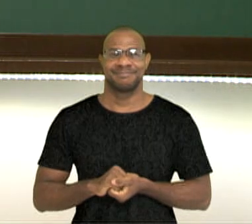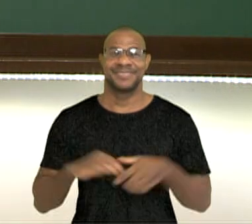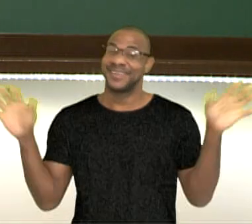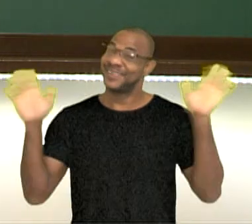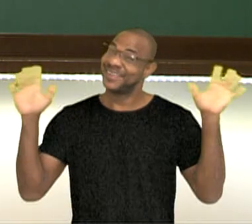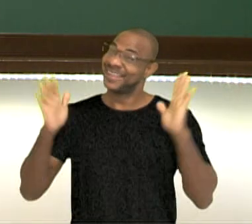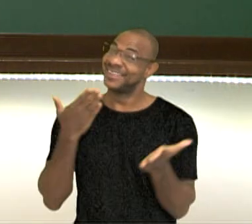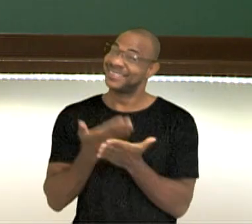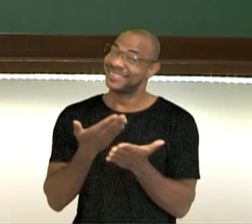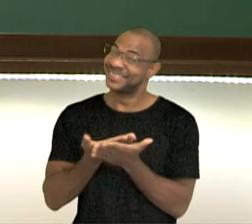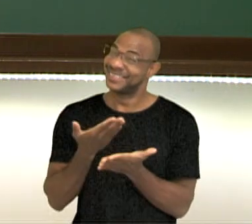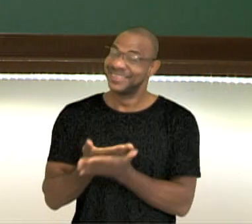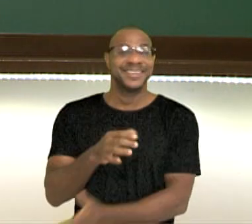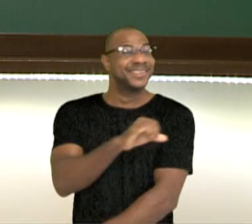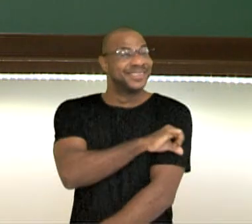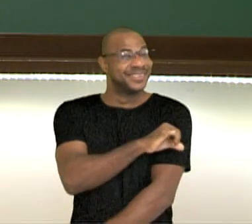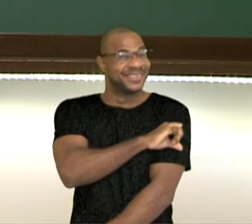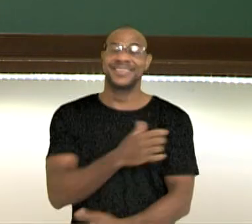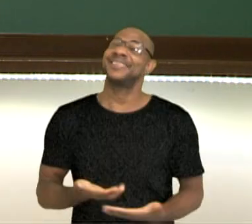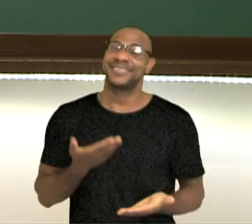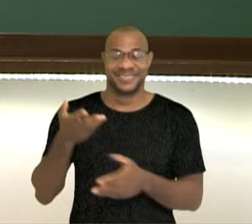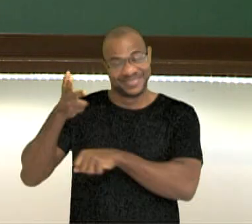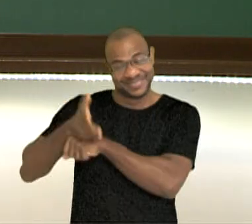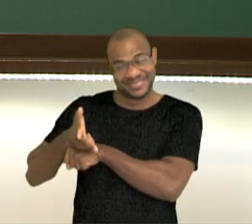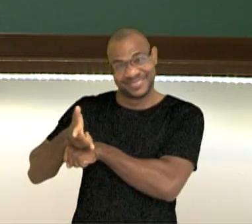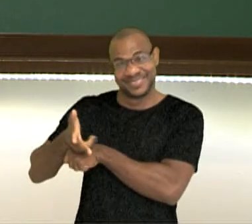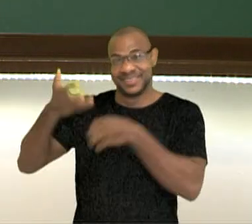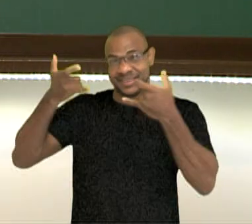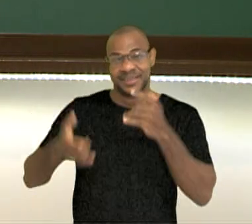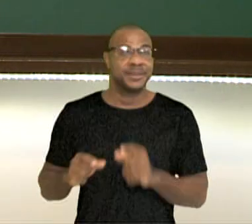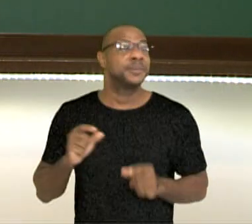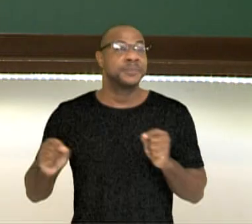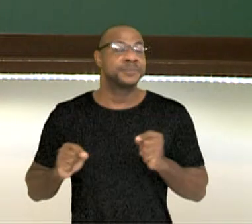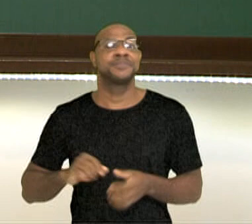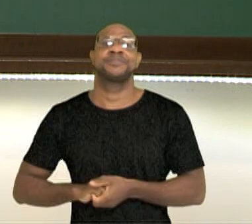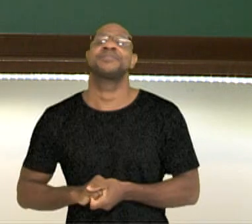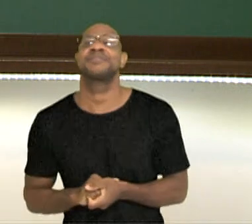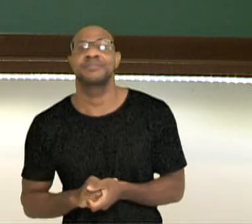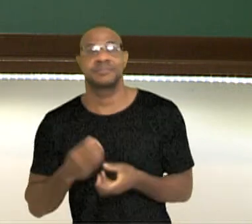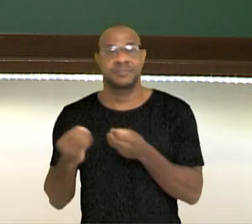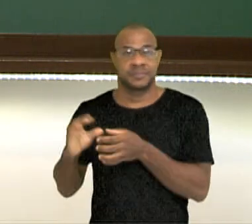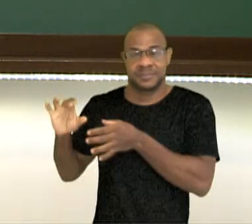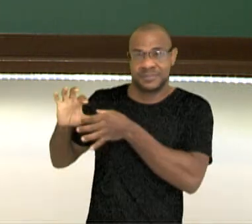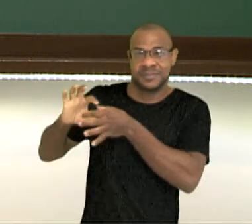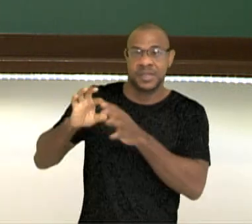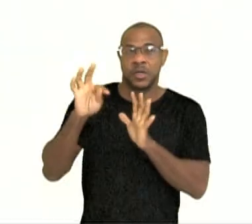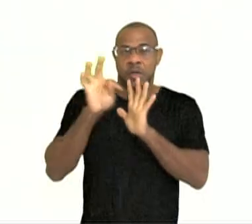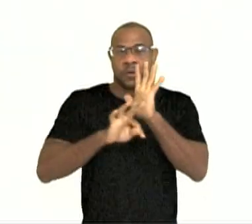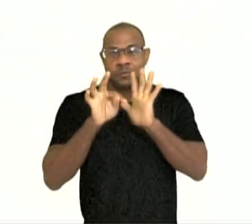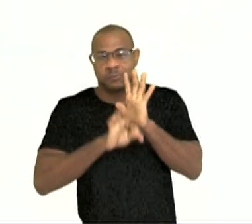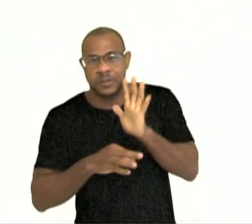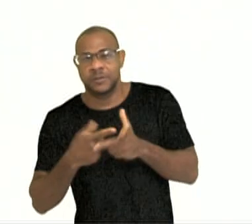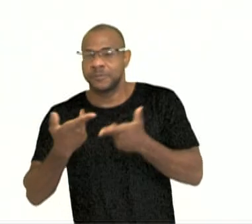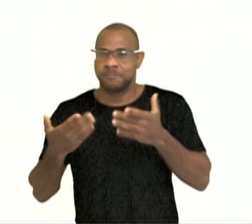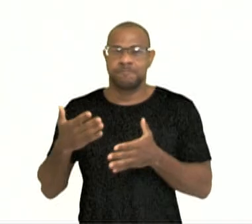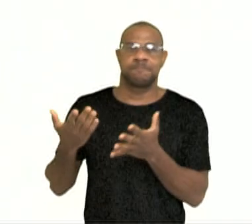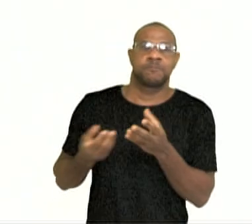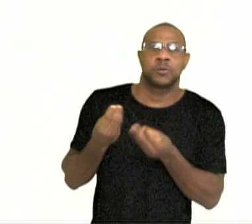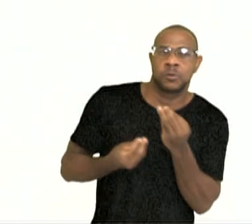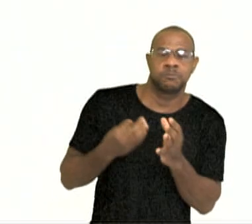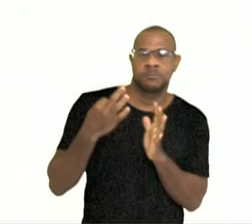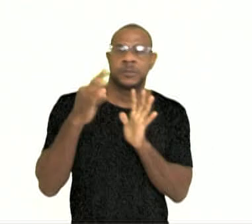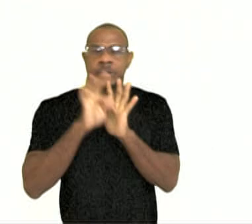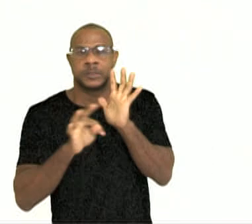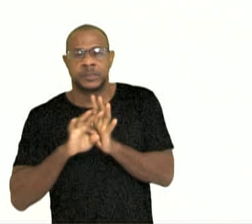Olá, estudantes do nono ano. Nesse vídeo vamos falar sobre o contexto de produção dos textos didáticos científicos. Você sabe o que